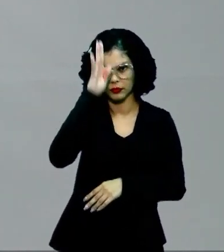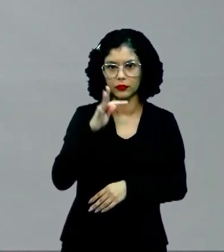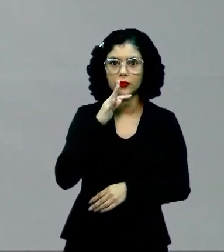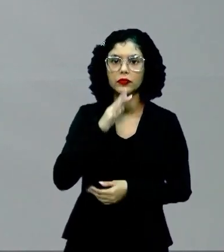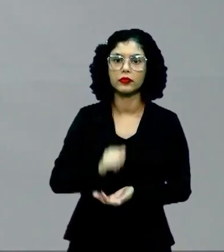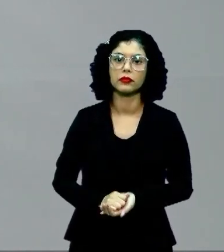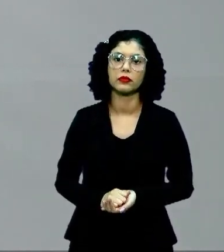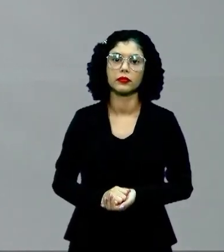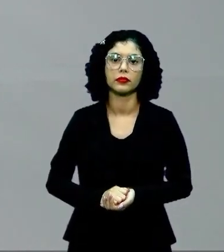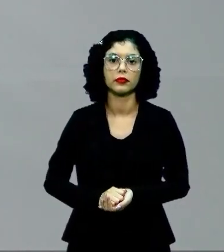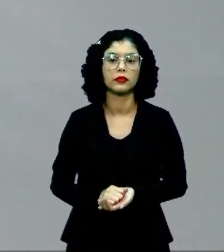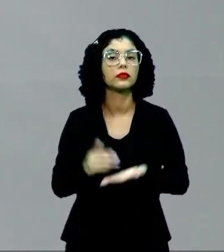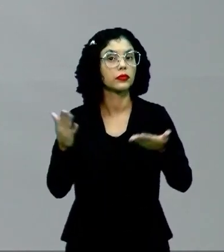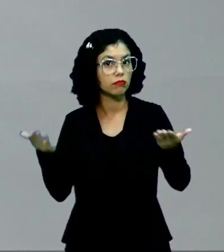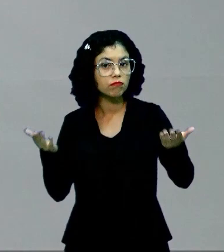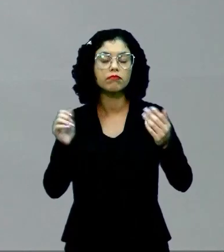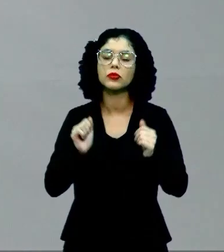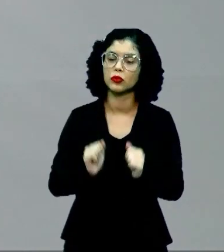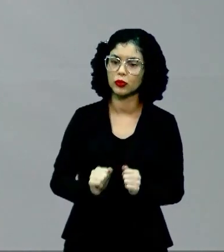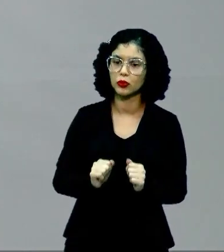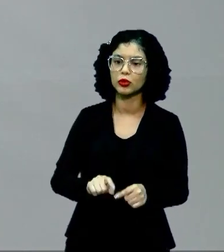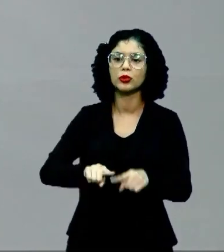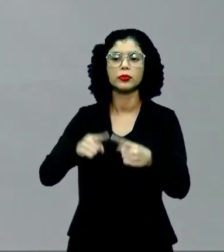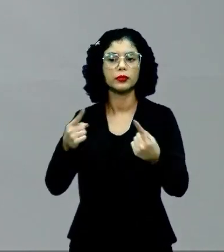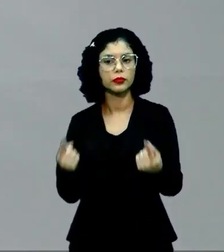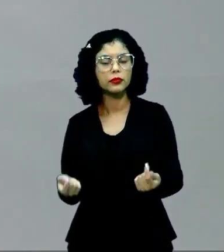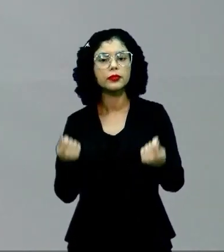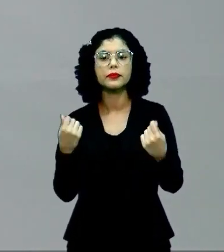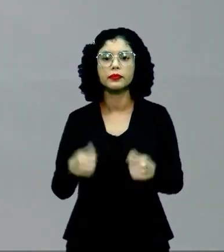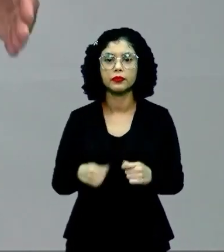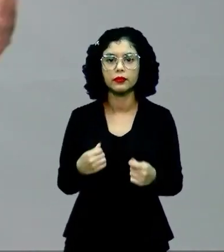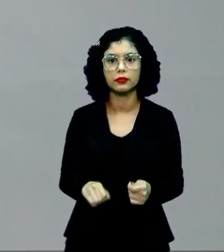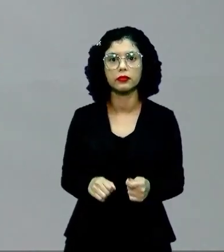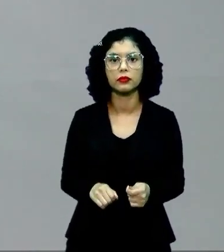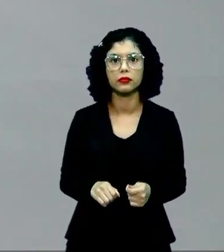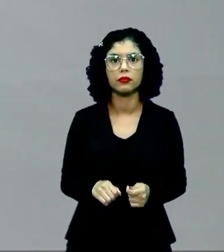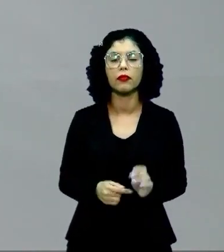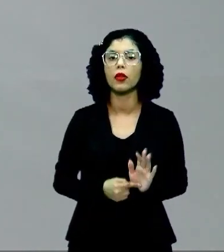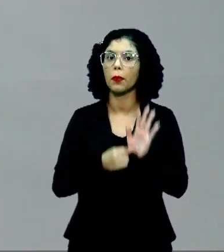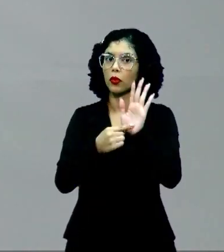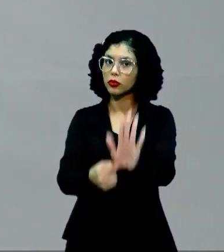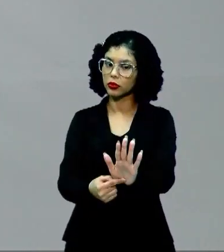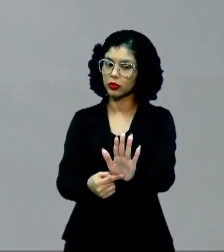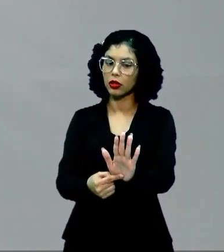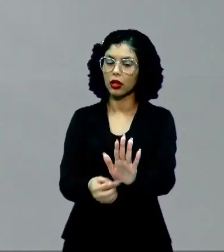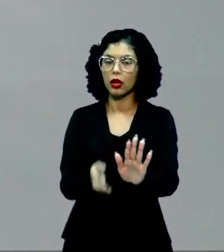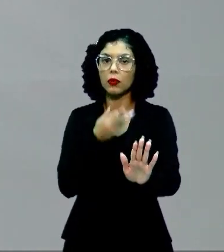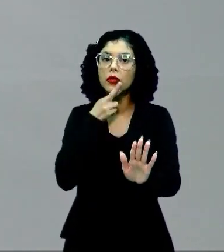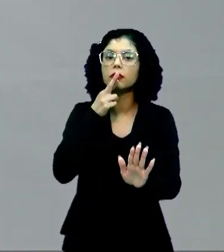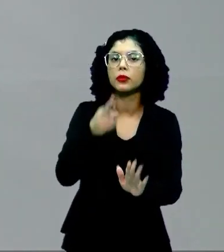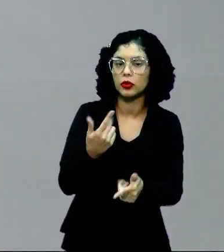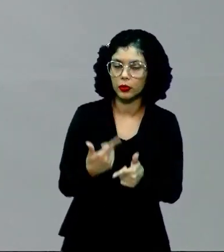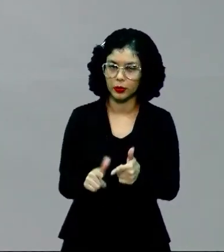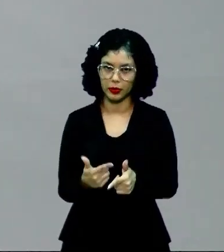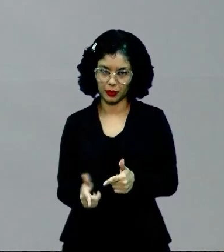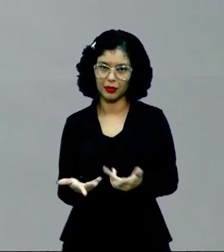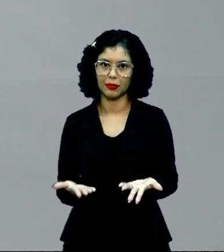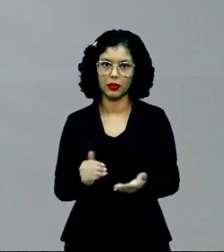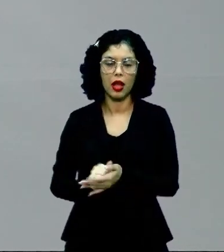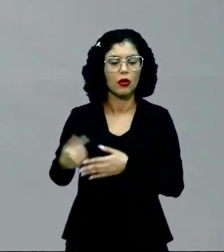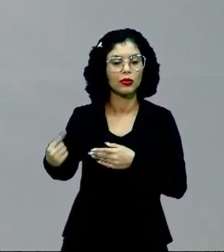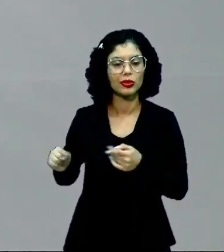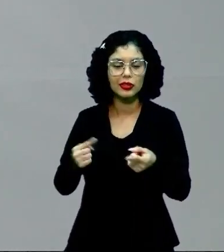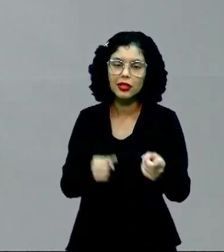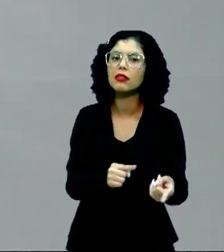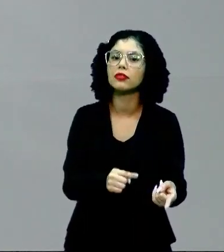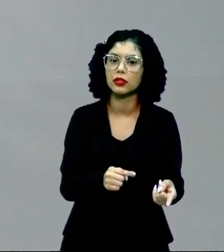tradicionais? Poderia, mas você teria que dar uma solução para o problema. Você teria que ir para os